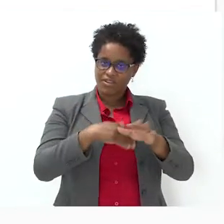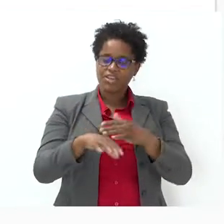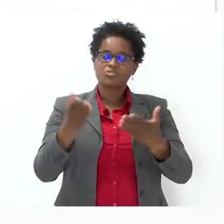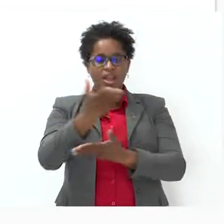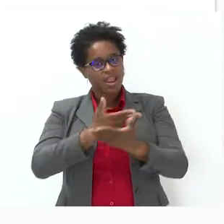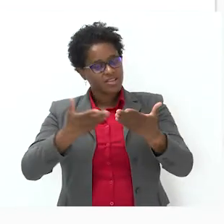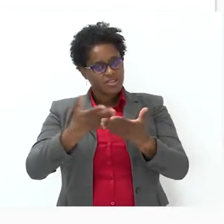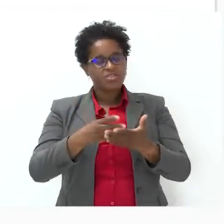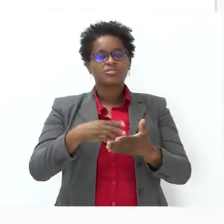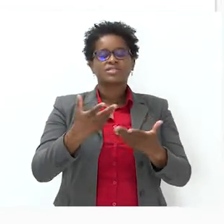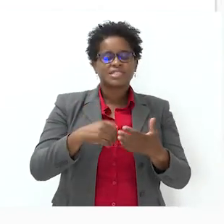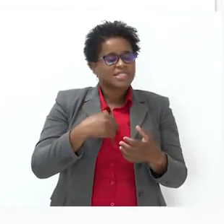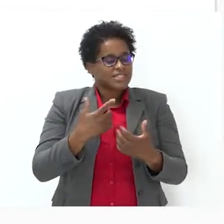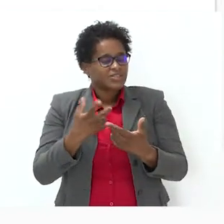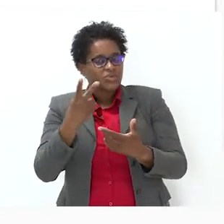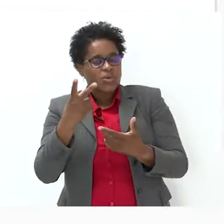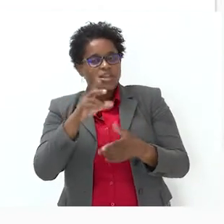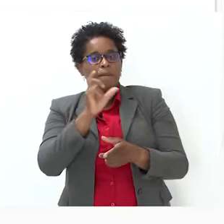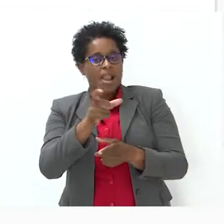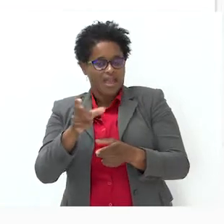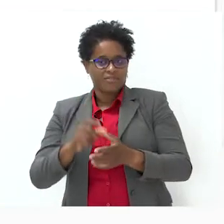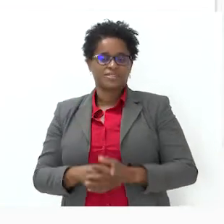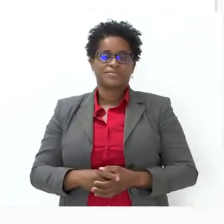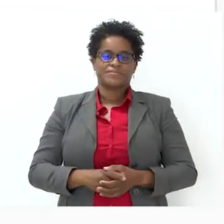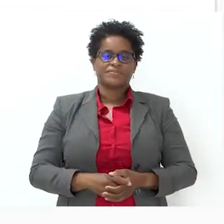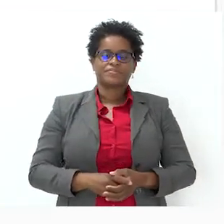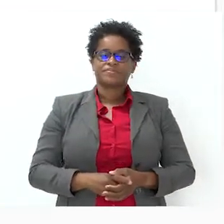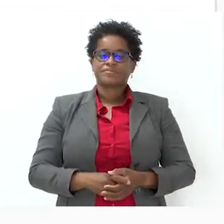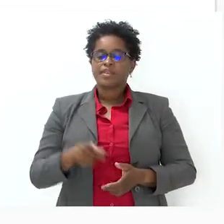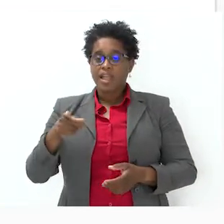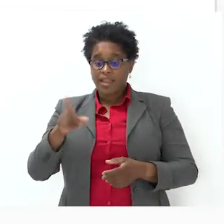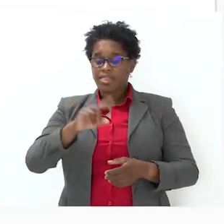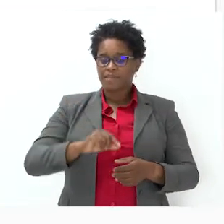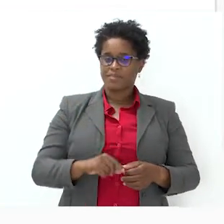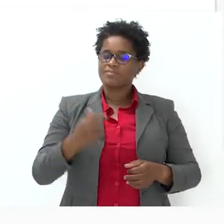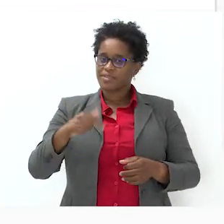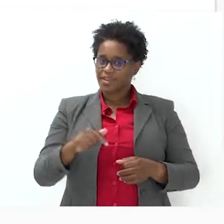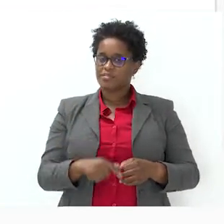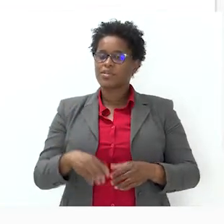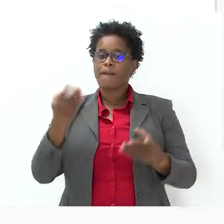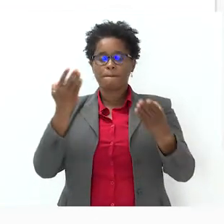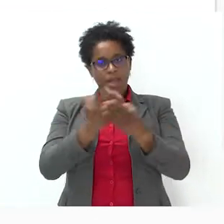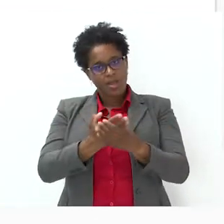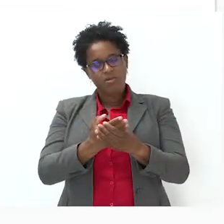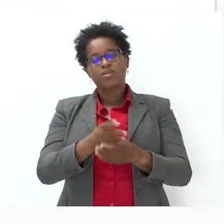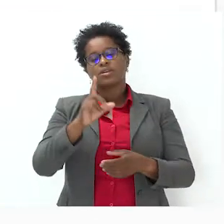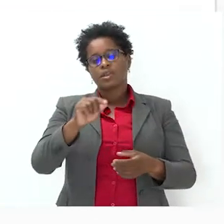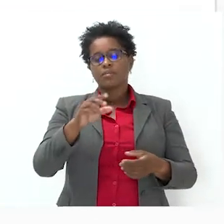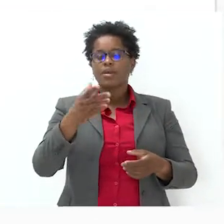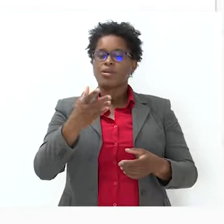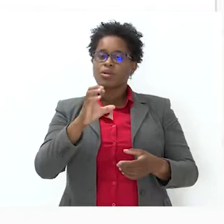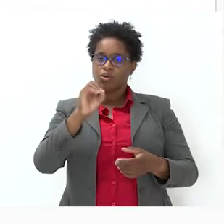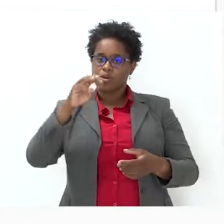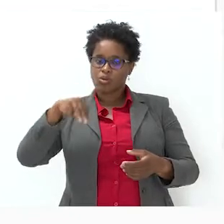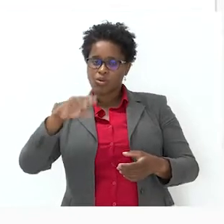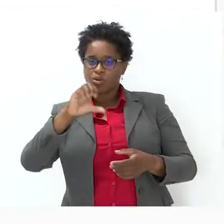uma relação de sentido entre as duas palavras. E aqui também temos pão com